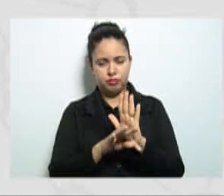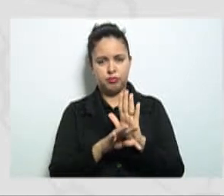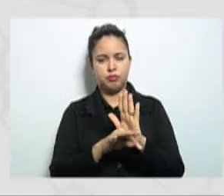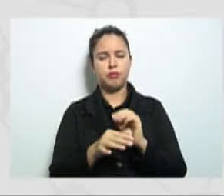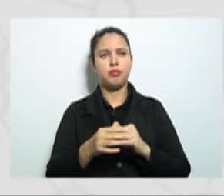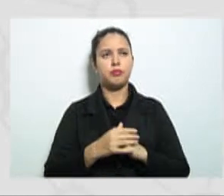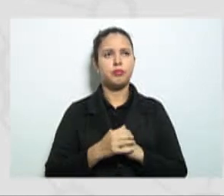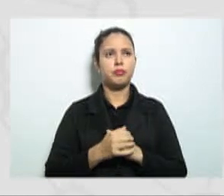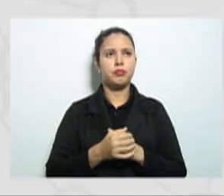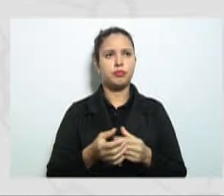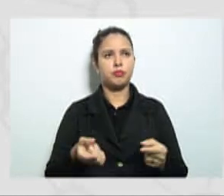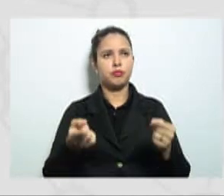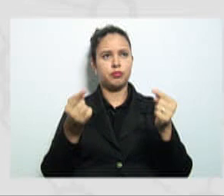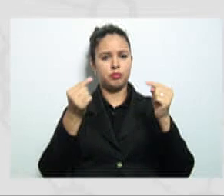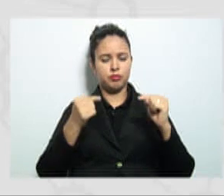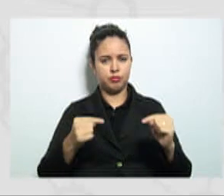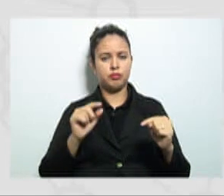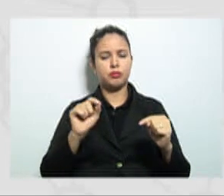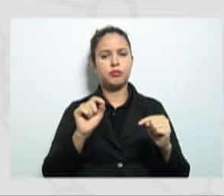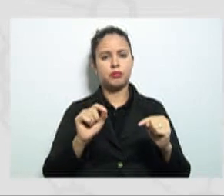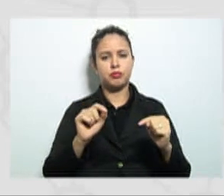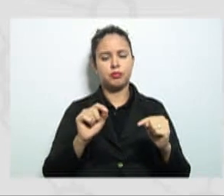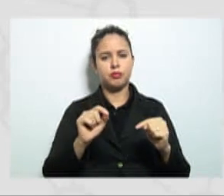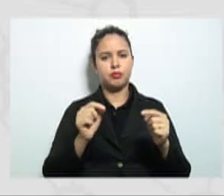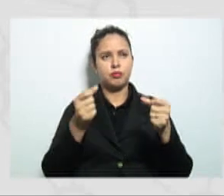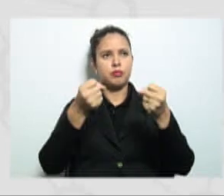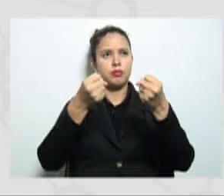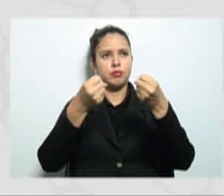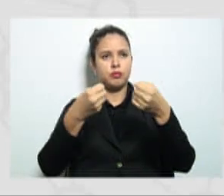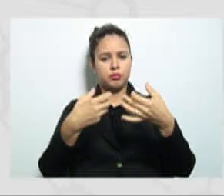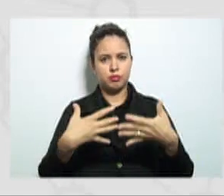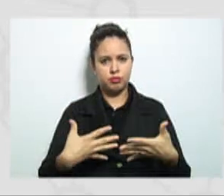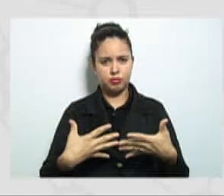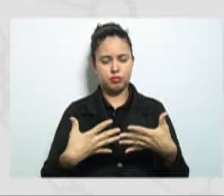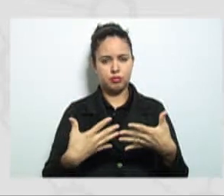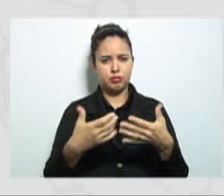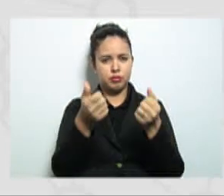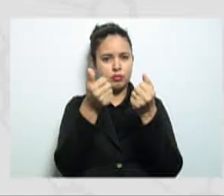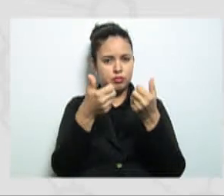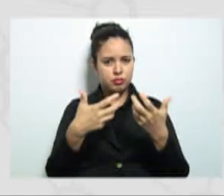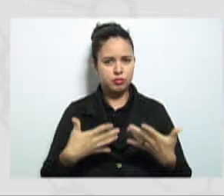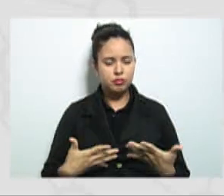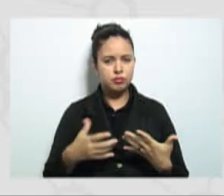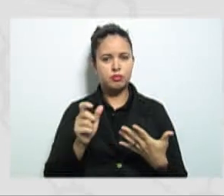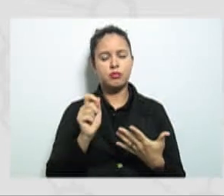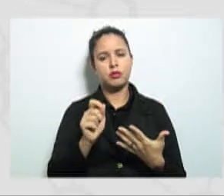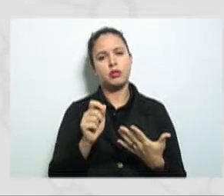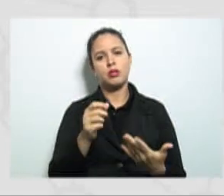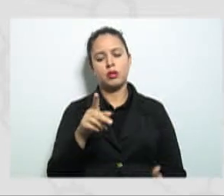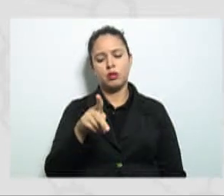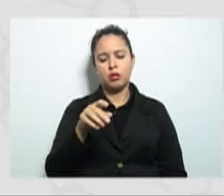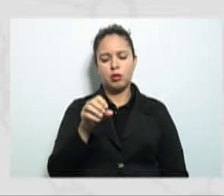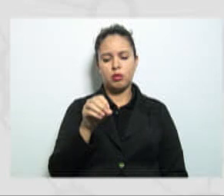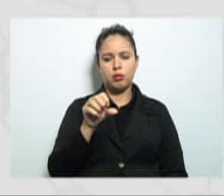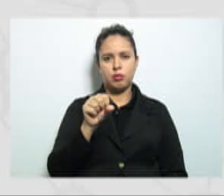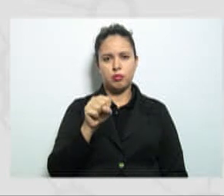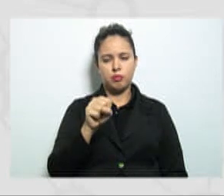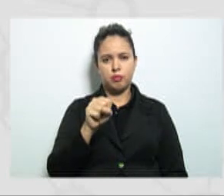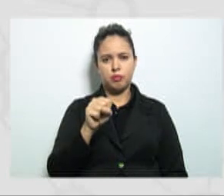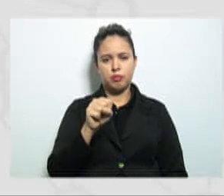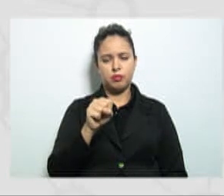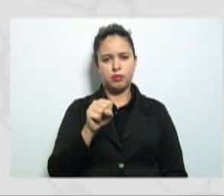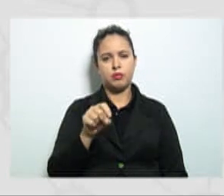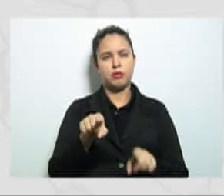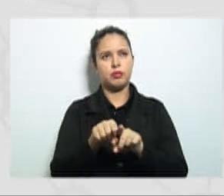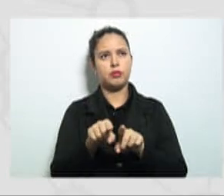segundo tópico de coesão sequencial são as conjunções de explicação, que podem ser pois, que, porque.